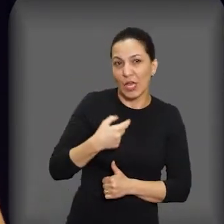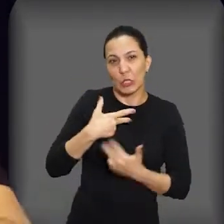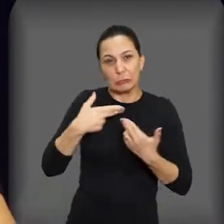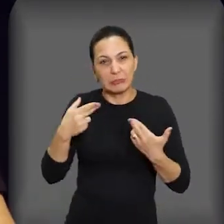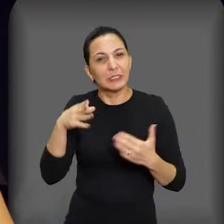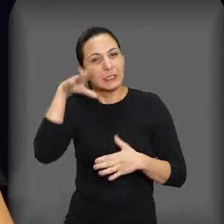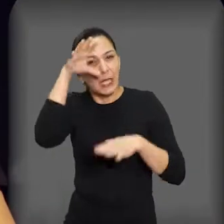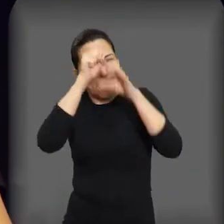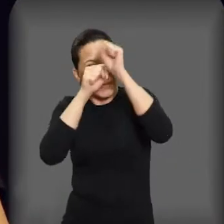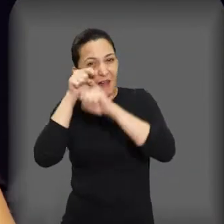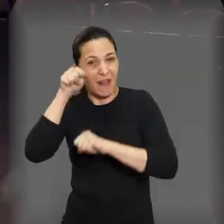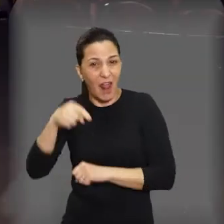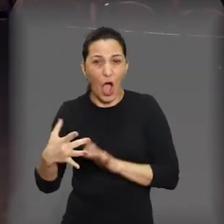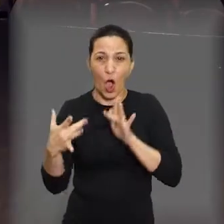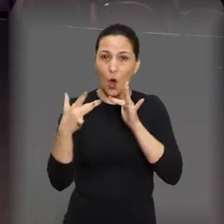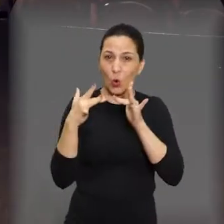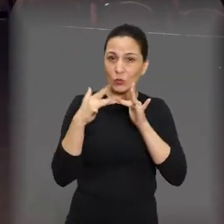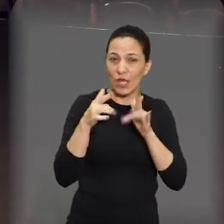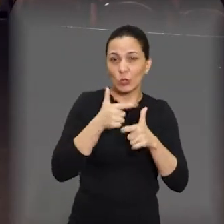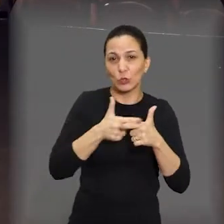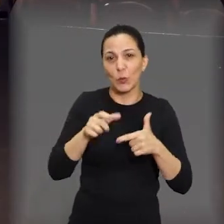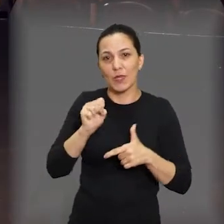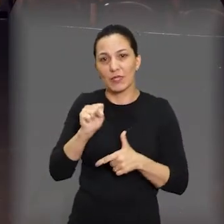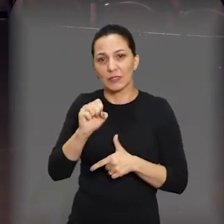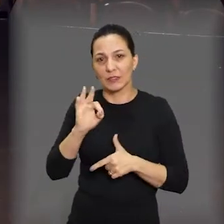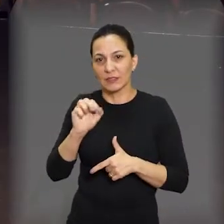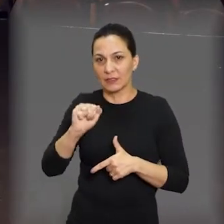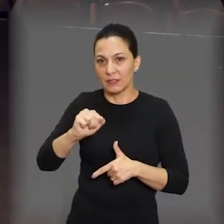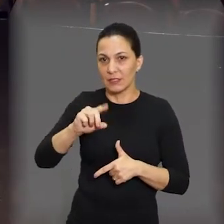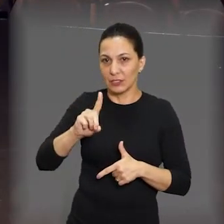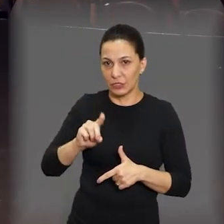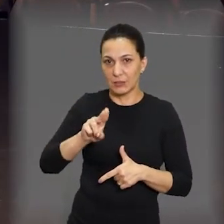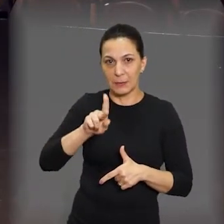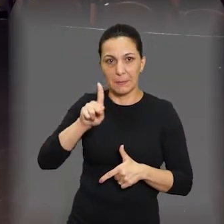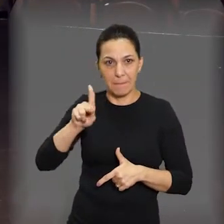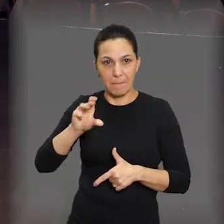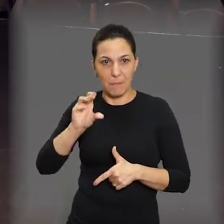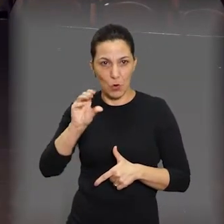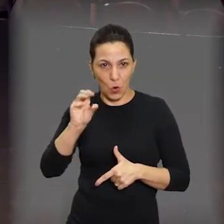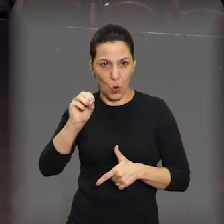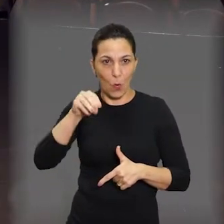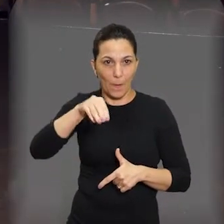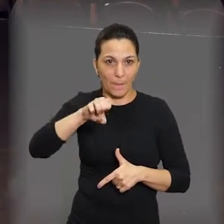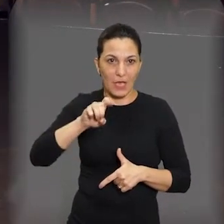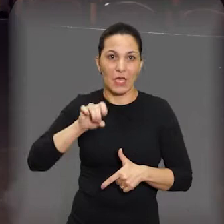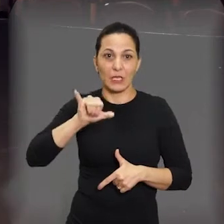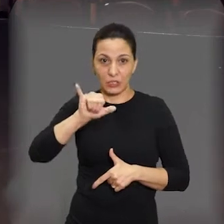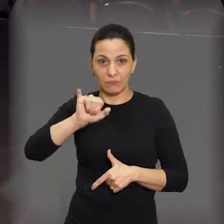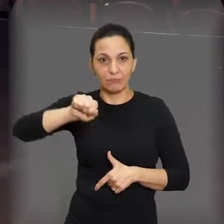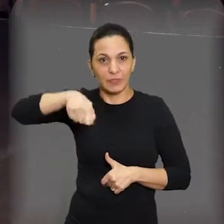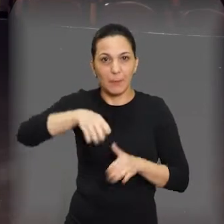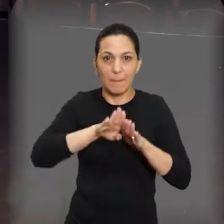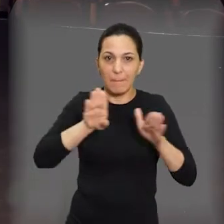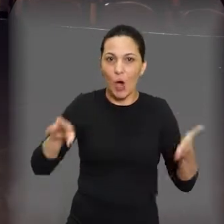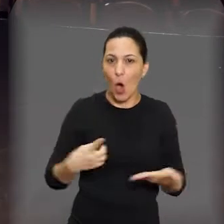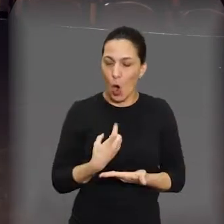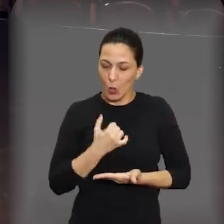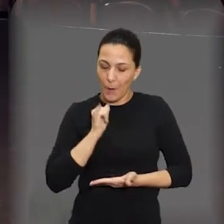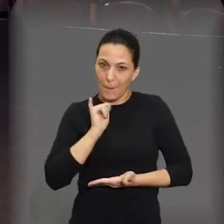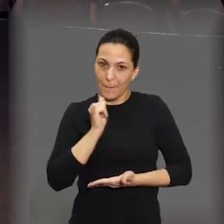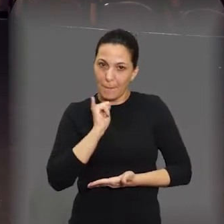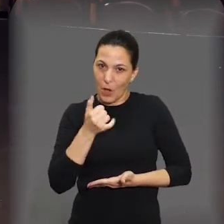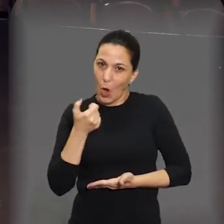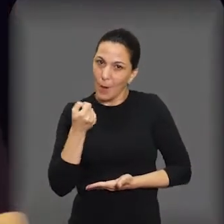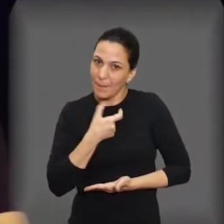oportunidade de fazer algumas aulas e conheci algumas coisas ligadas à comédia. E até tive o primeiro contato com